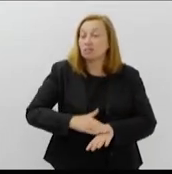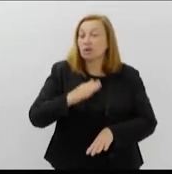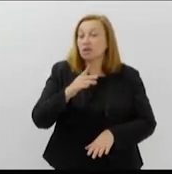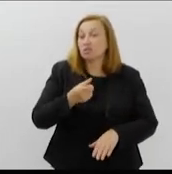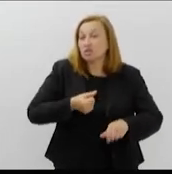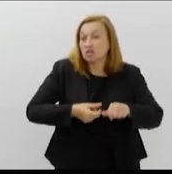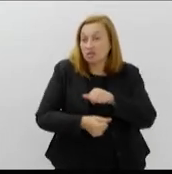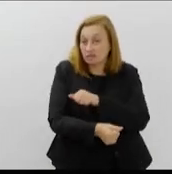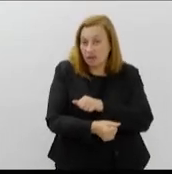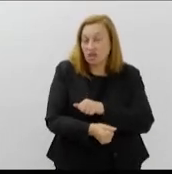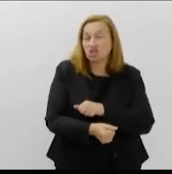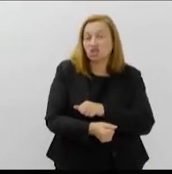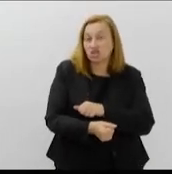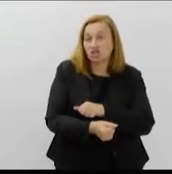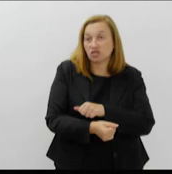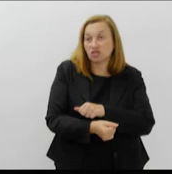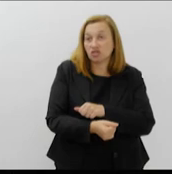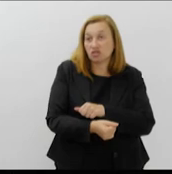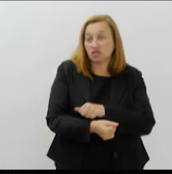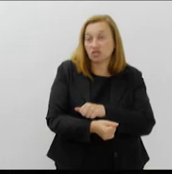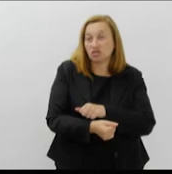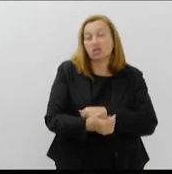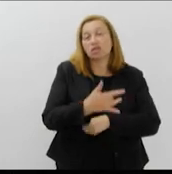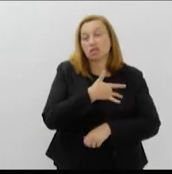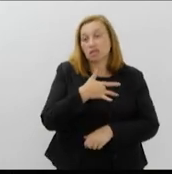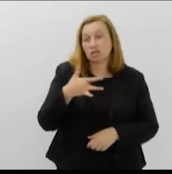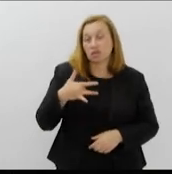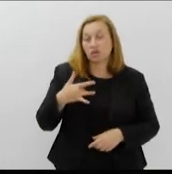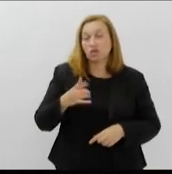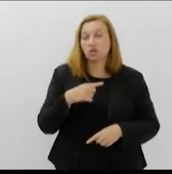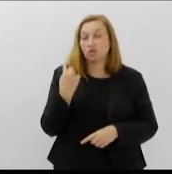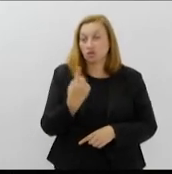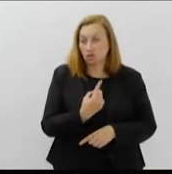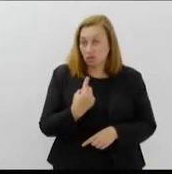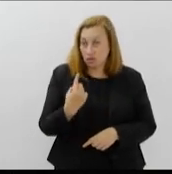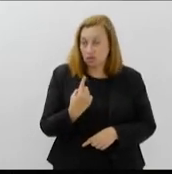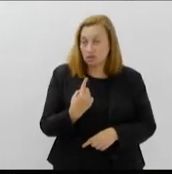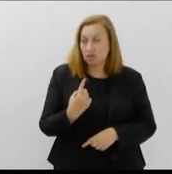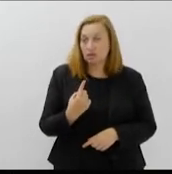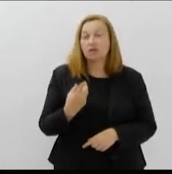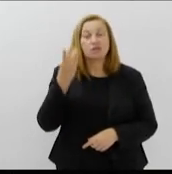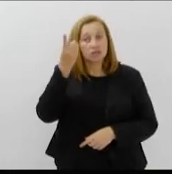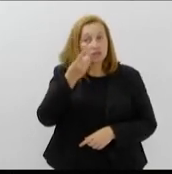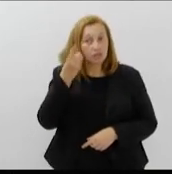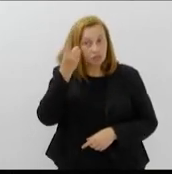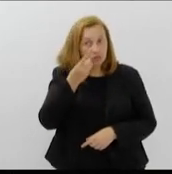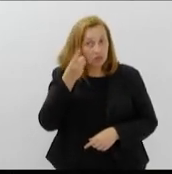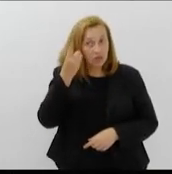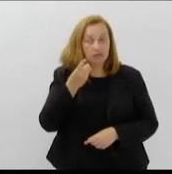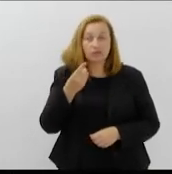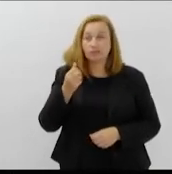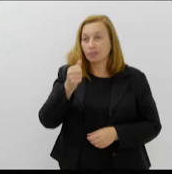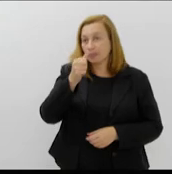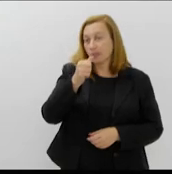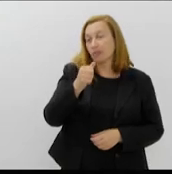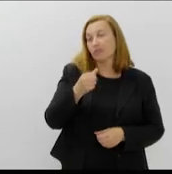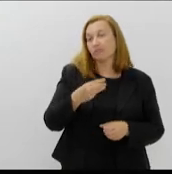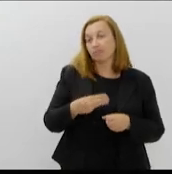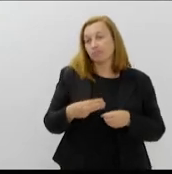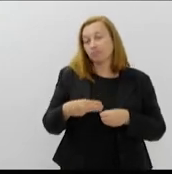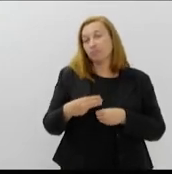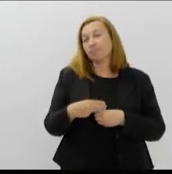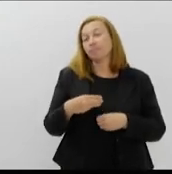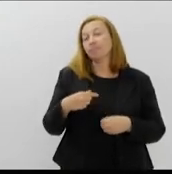investe proporcionalmente em saúde, e nós que somos deputados municipalistas, nós que estamos